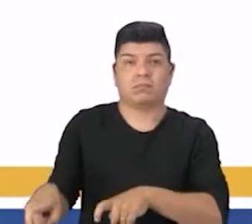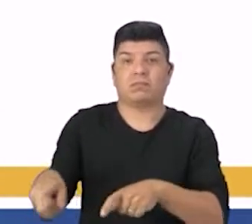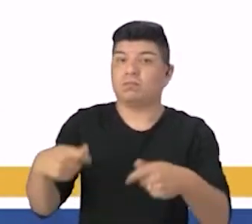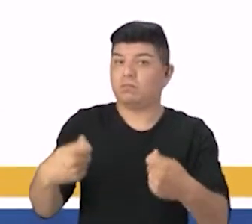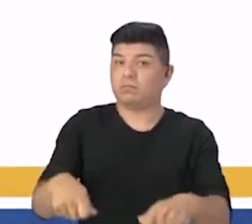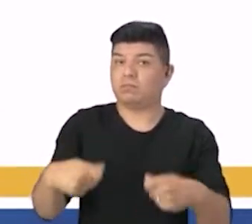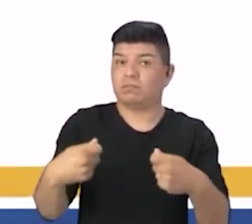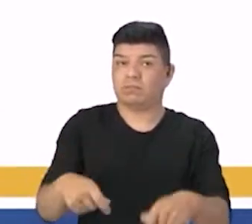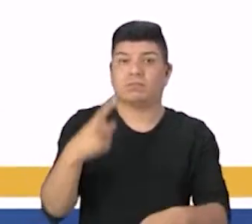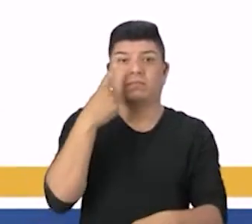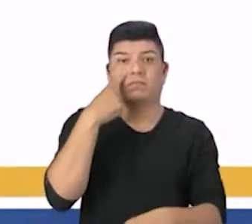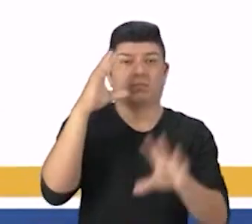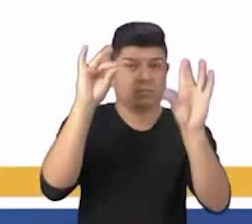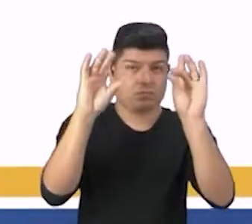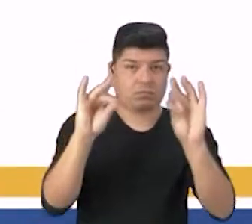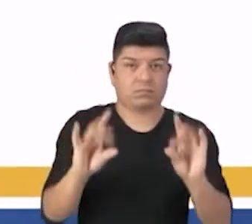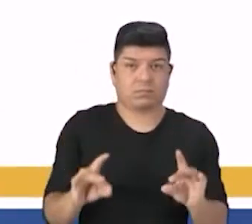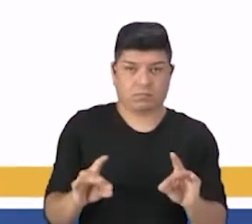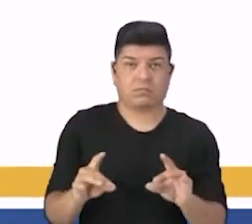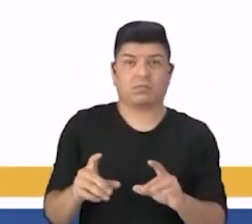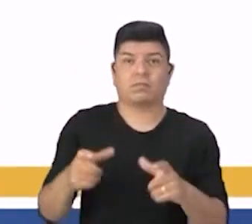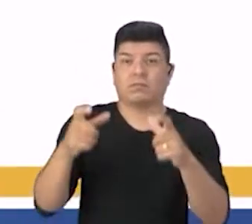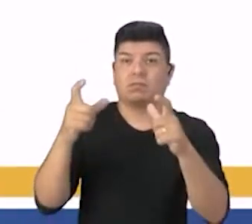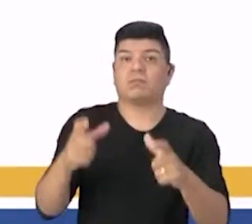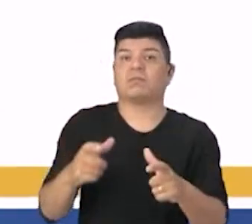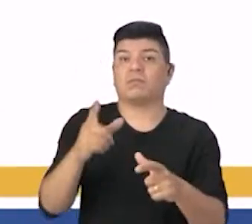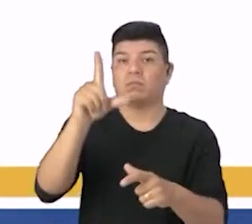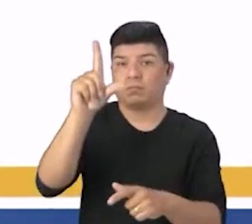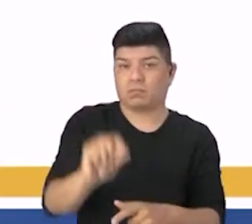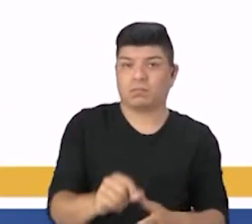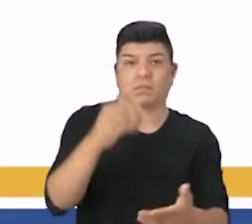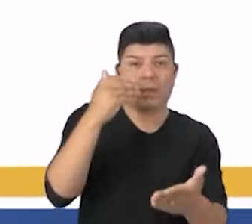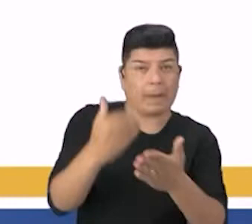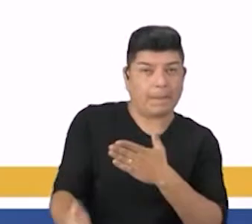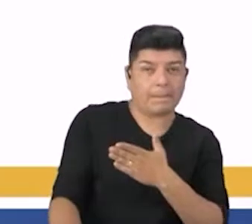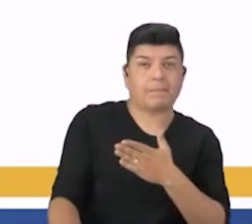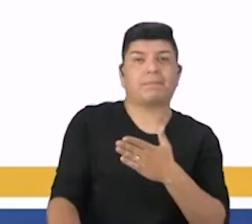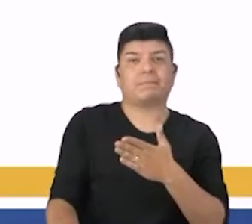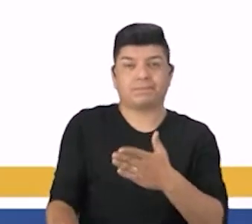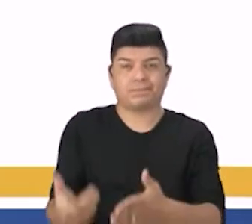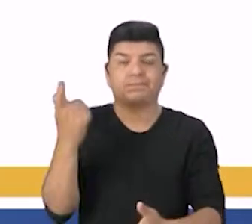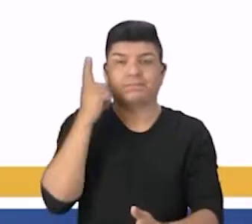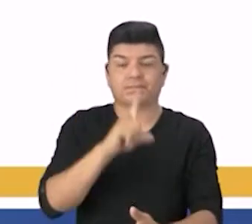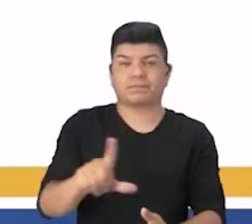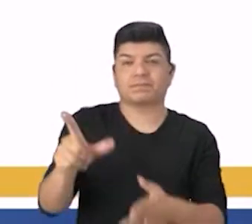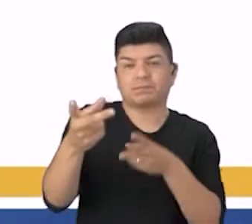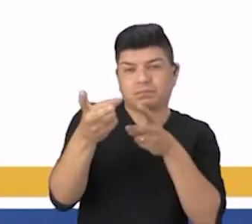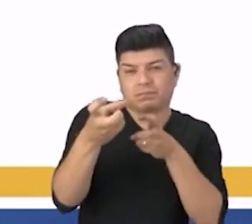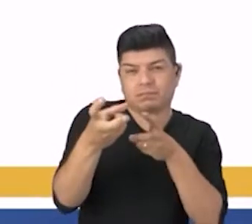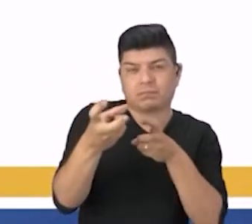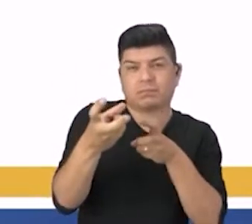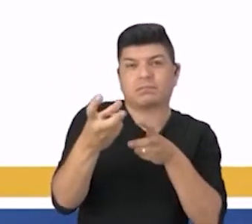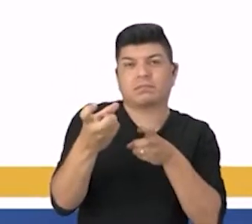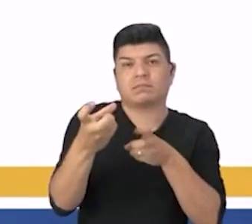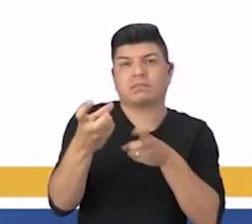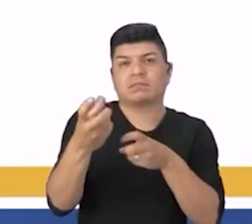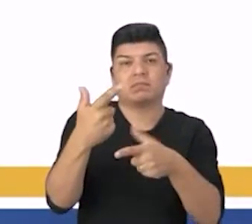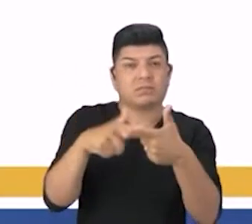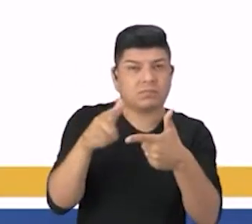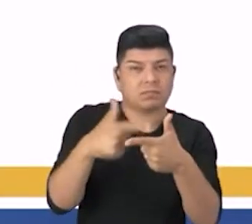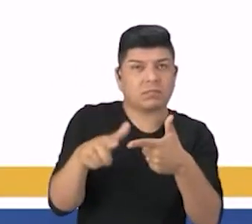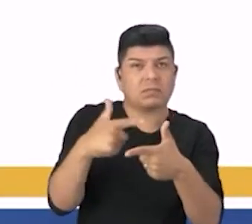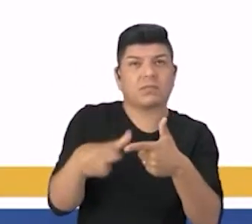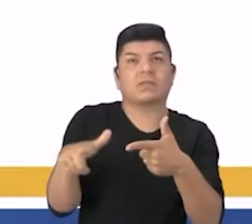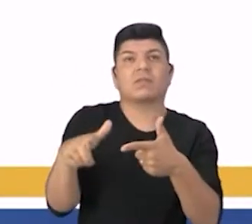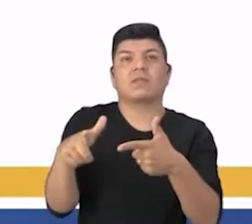Olha o detalhe aí aquela agricultura que tem menos pera aquela agricultura que consegue identificar onde estão as pragas